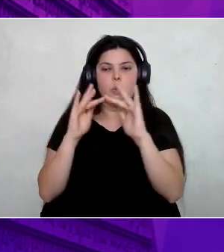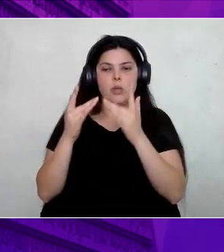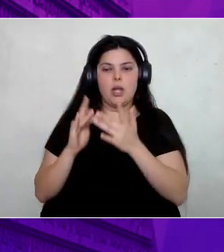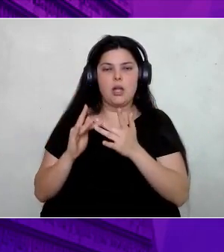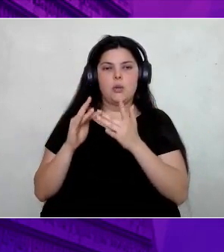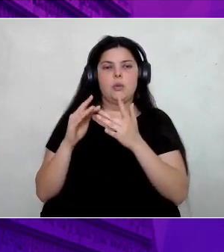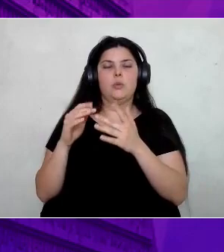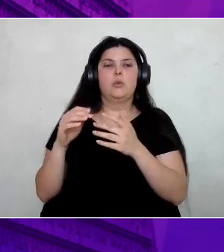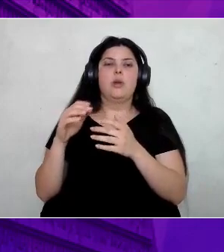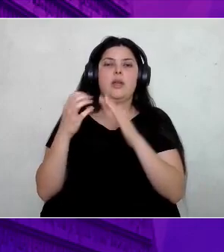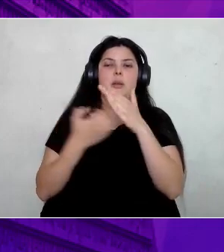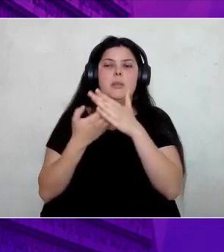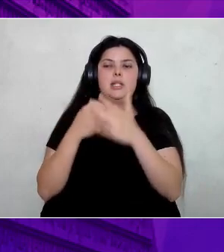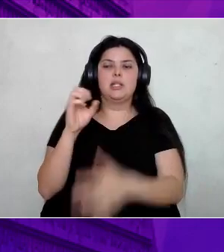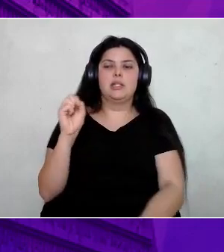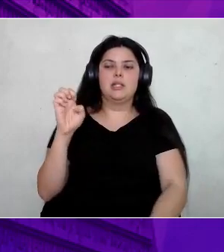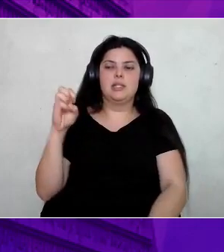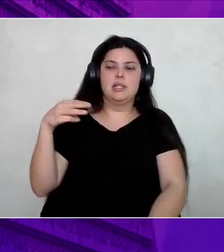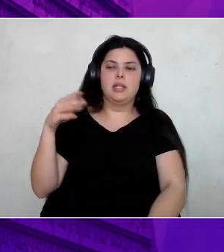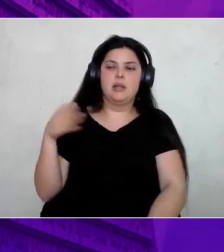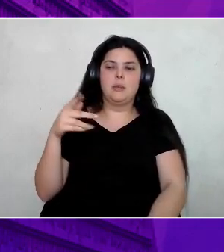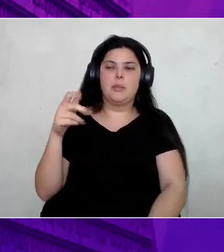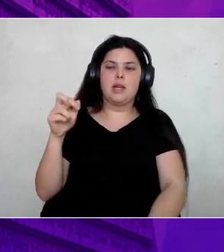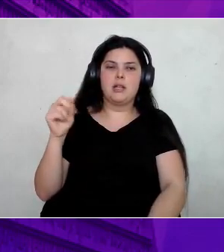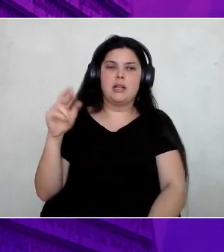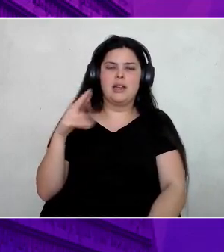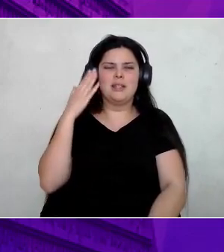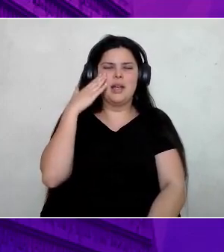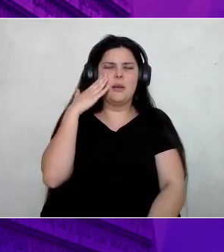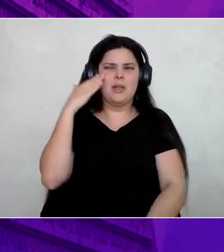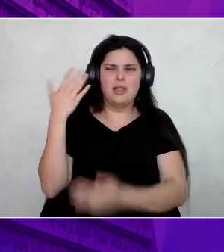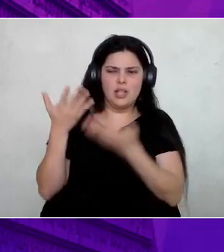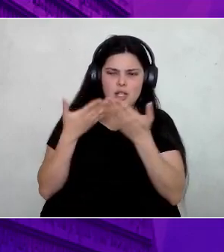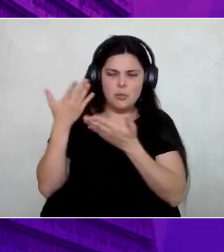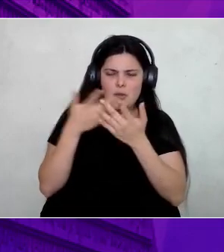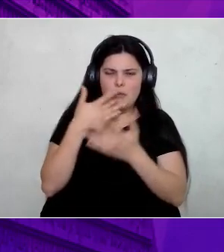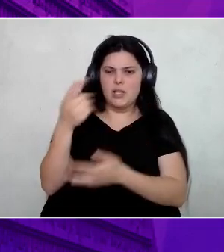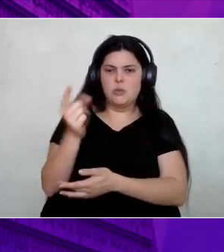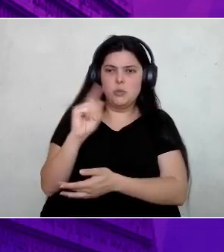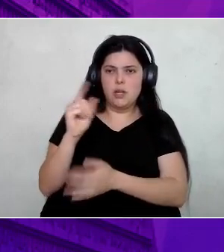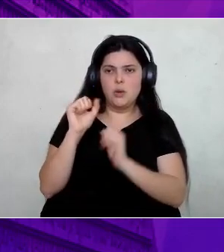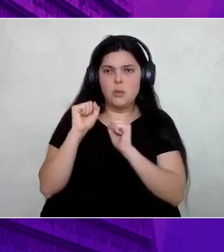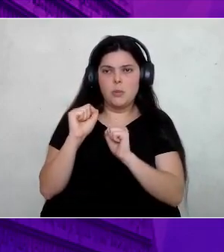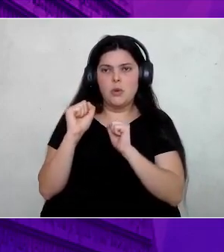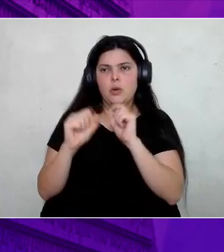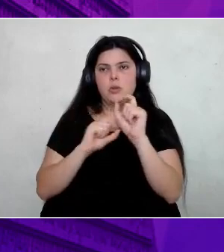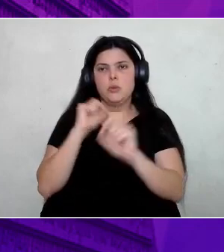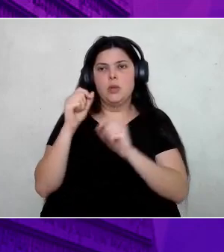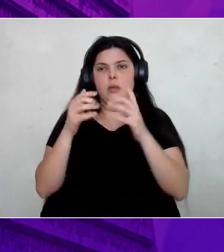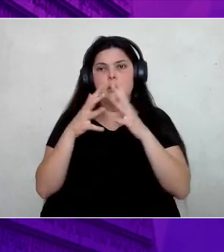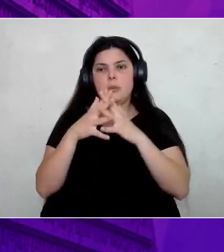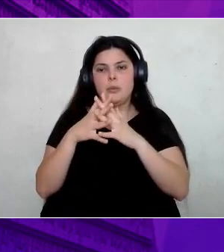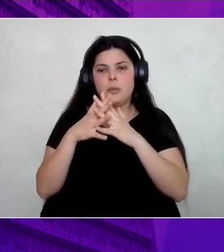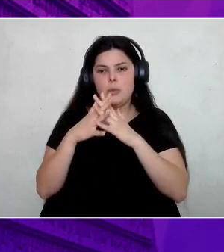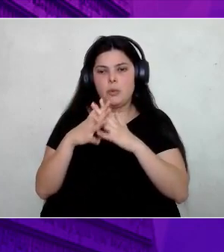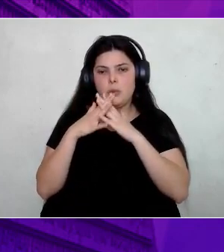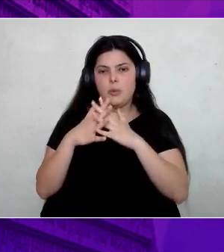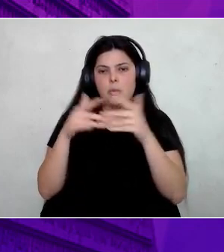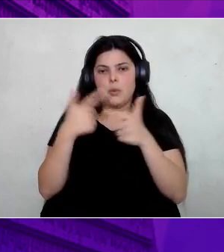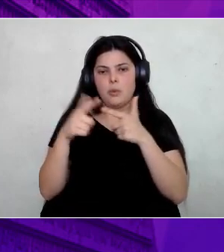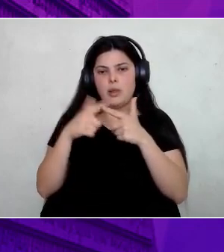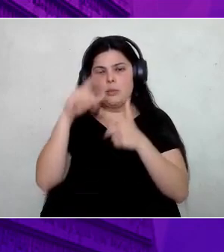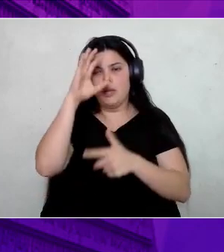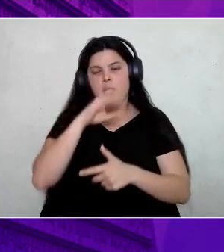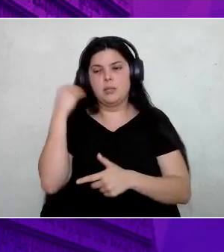muitas vezes jornadas de atendimento não são tão simples de lidar, muitas vezes elas podem ser até às vezes conflituosas, é um cliente que não teve uma boa experiência e está